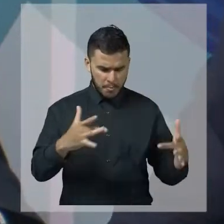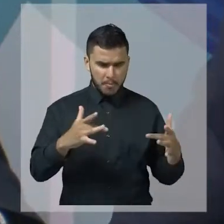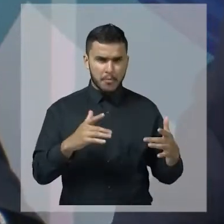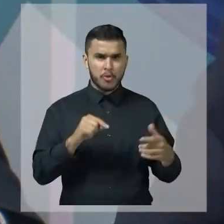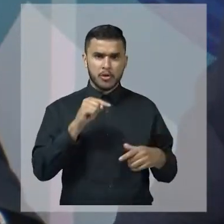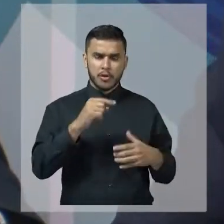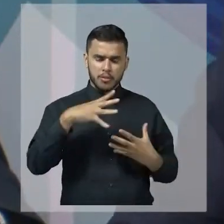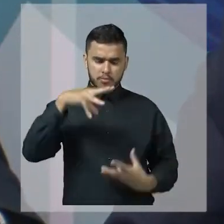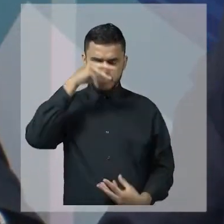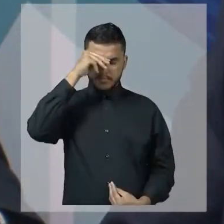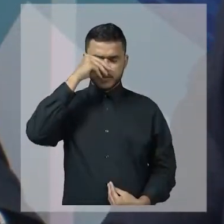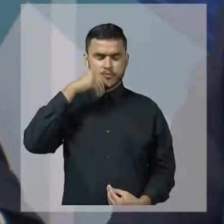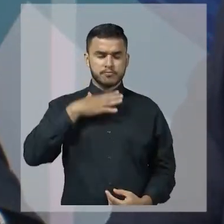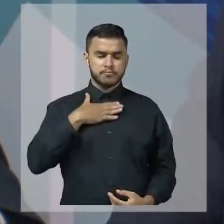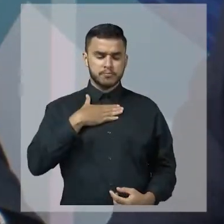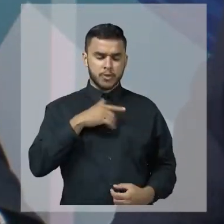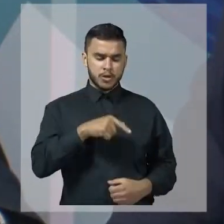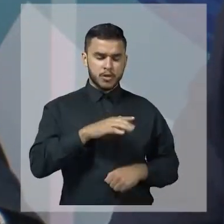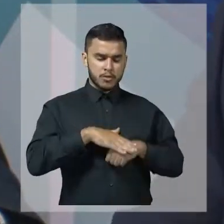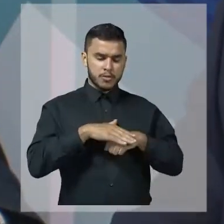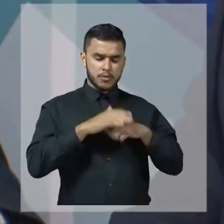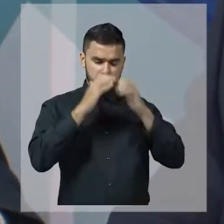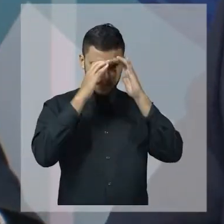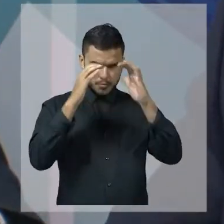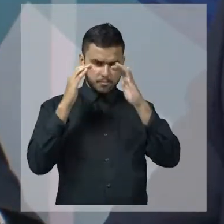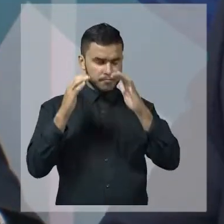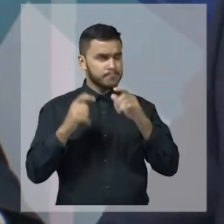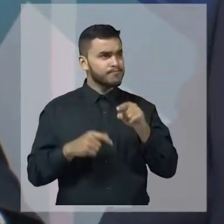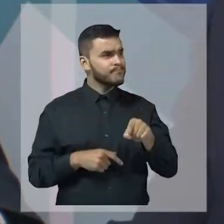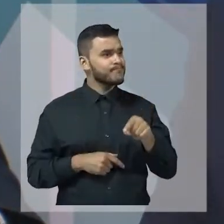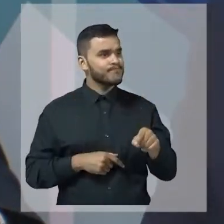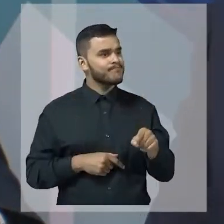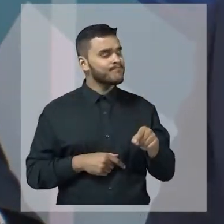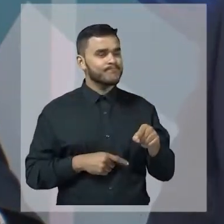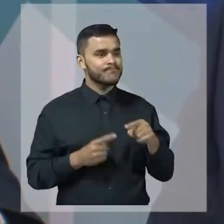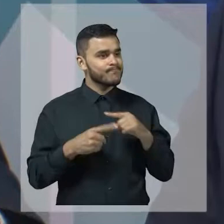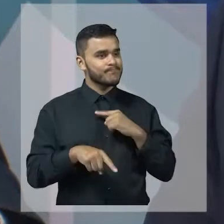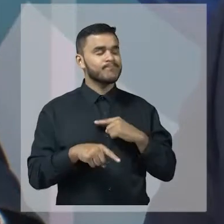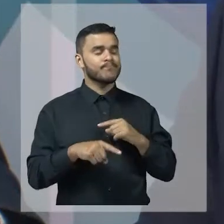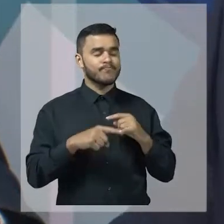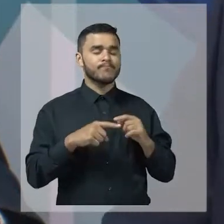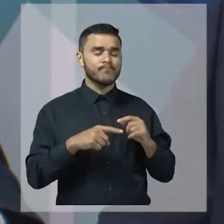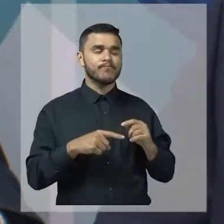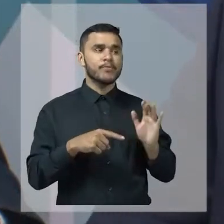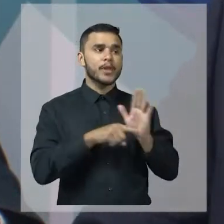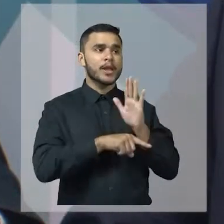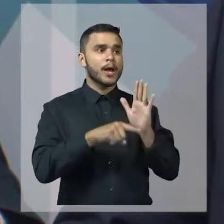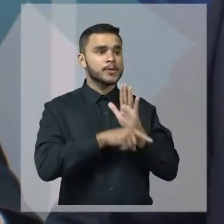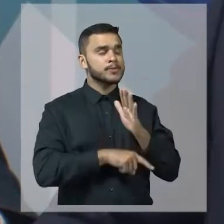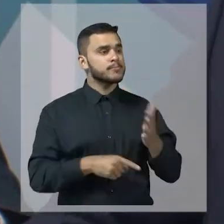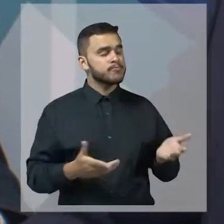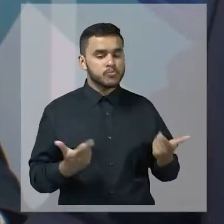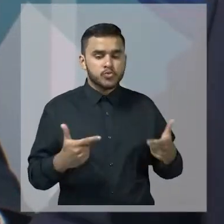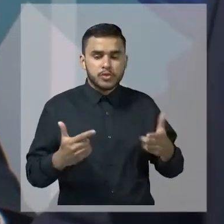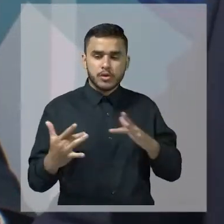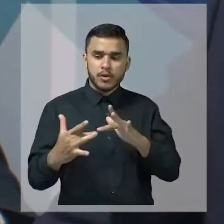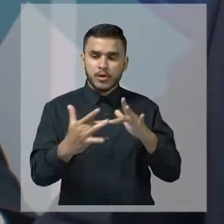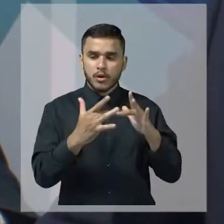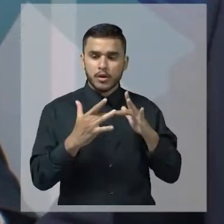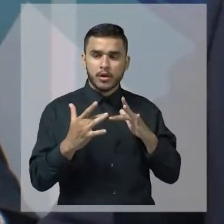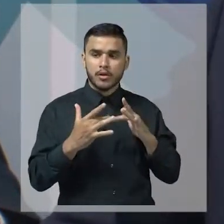de espiritualidade, elas têm uma inteligência emocional absolutamente negativa. Não sabem conviver com